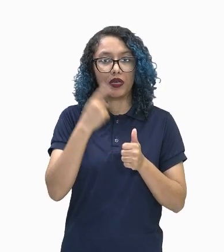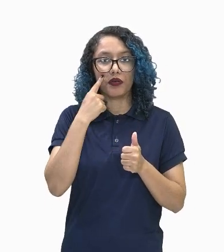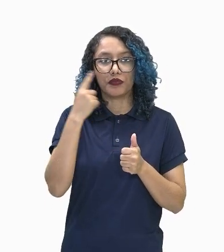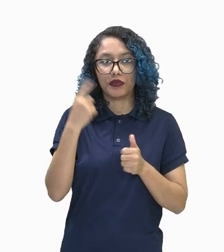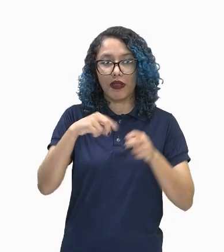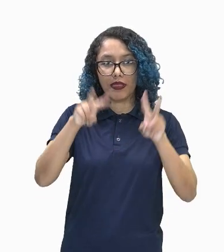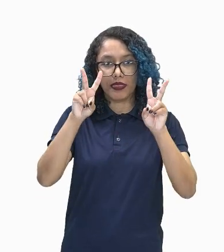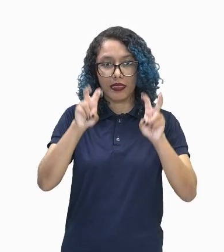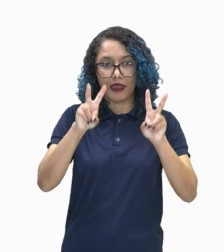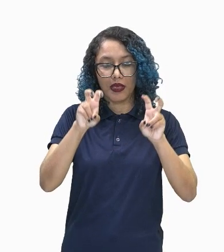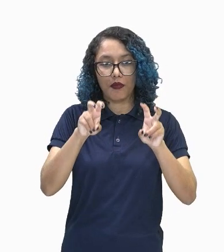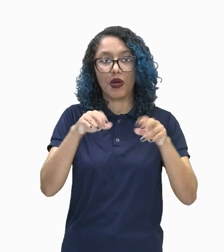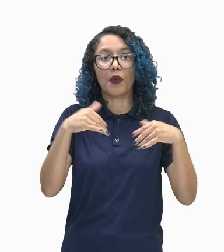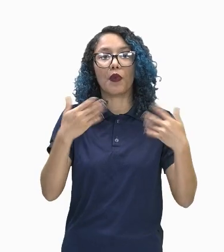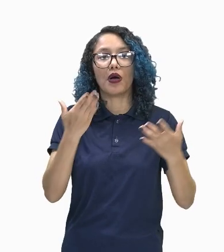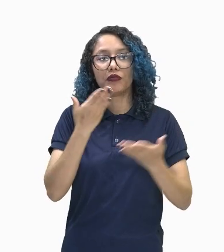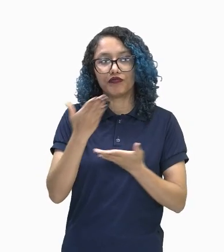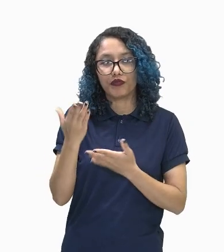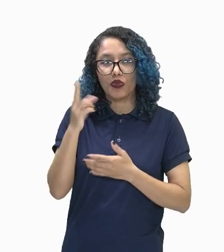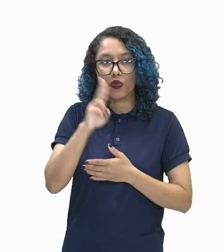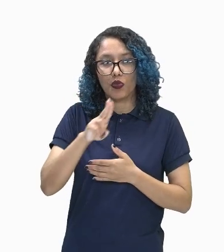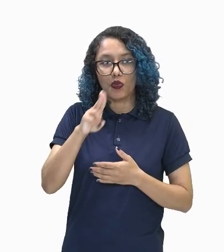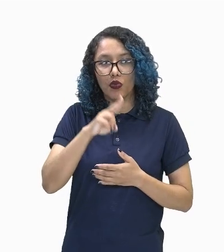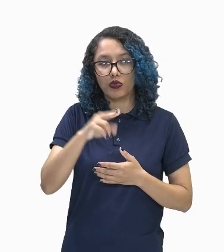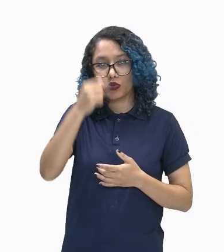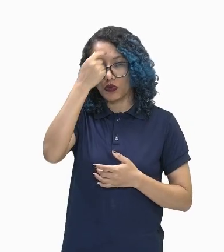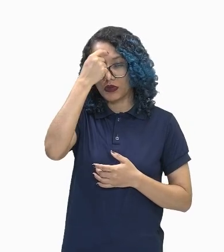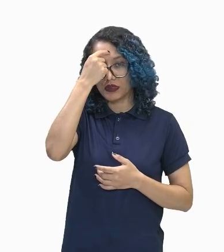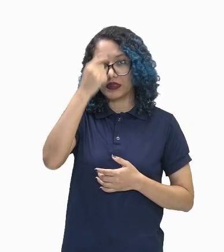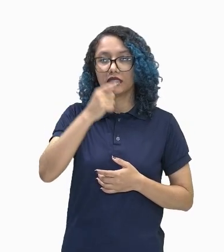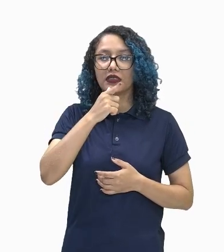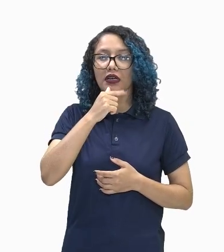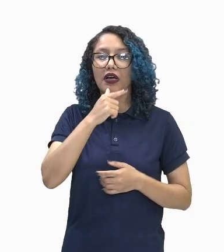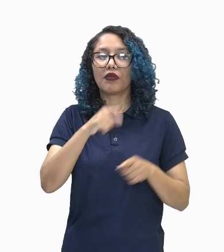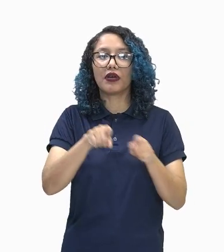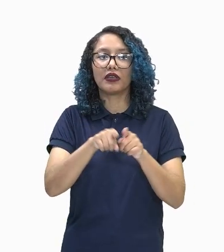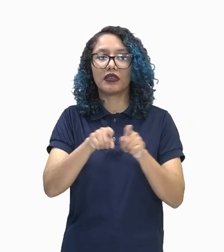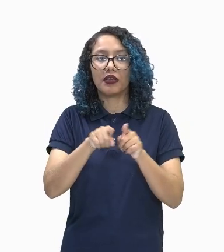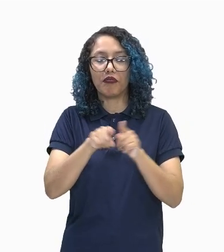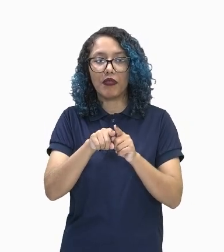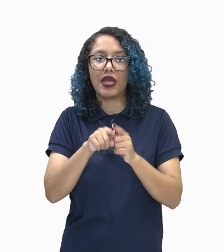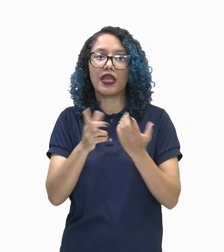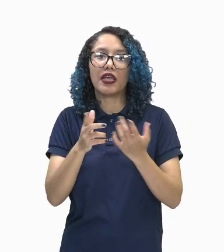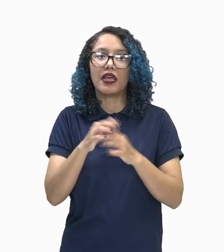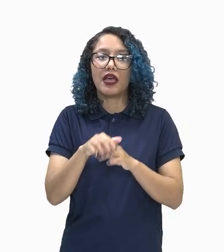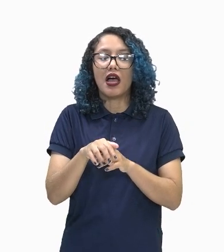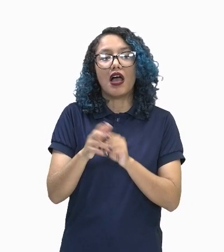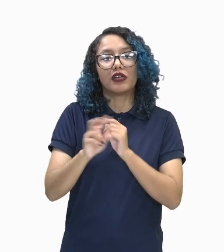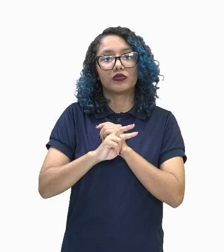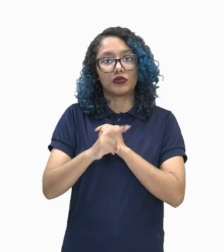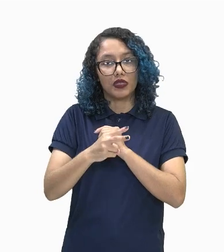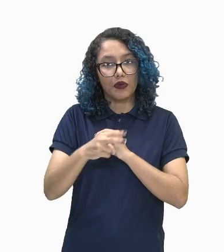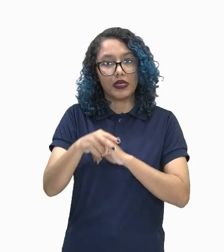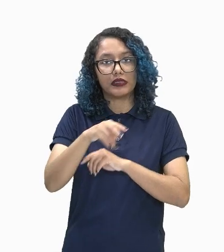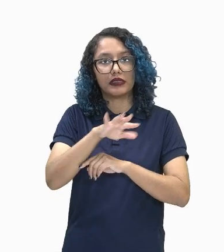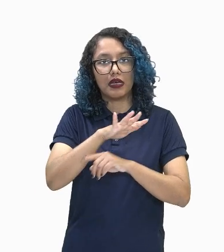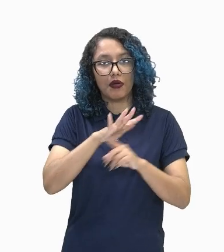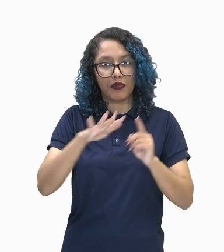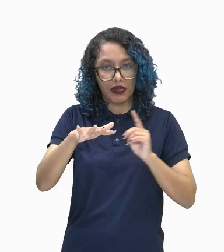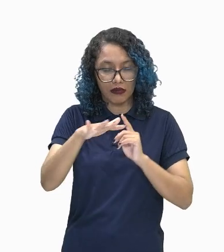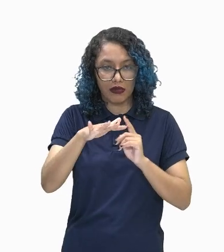uso racional da água e suas implicações ambientais. Então, veja que o tema, né,